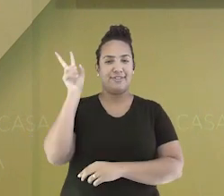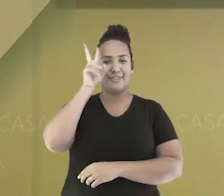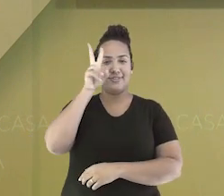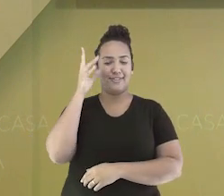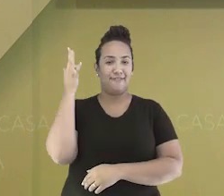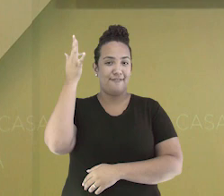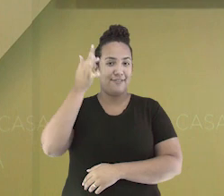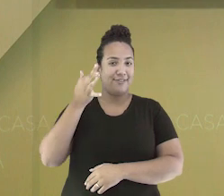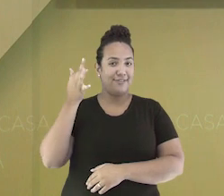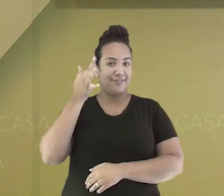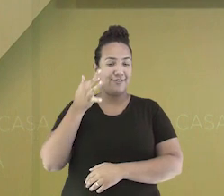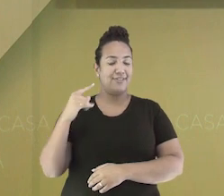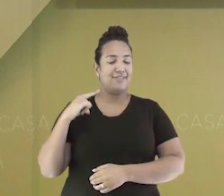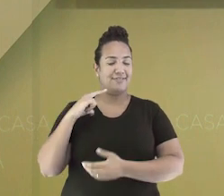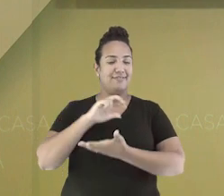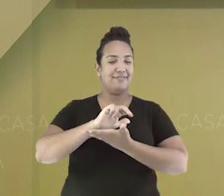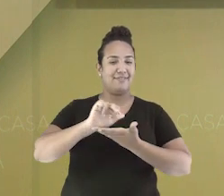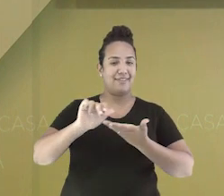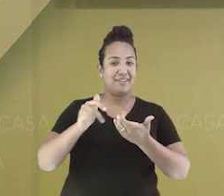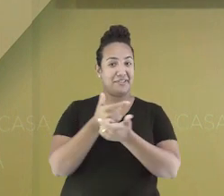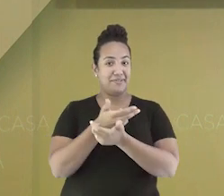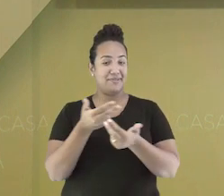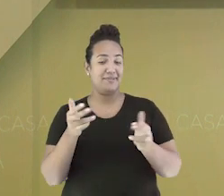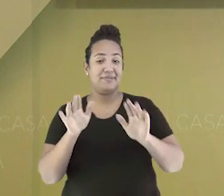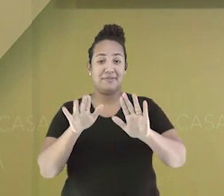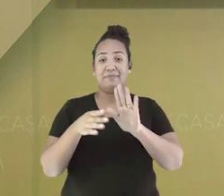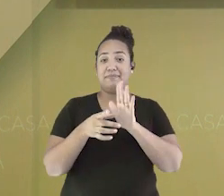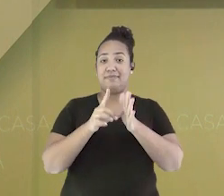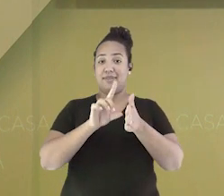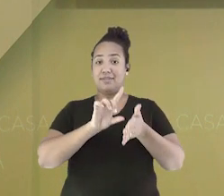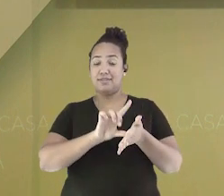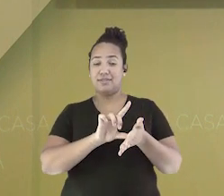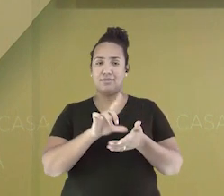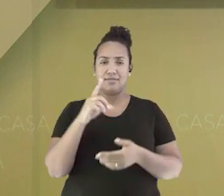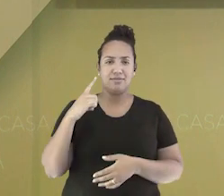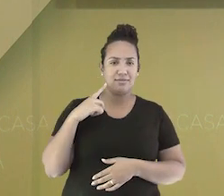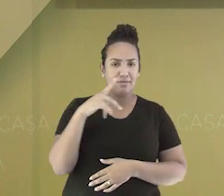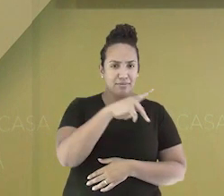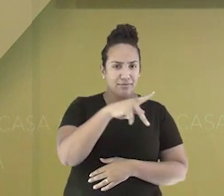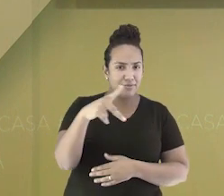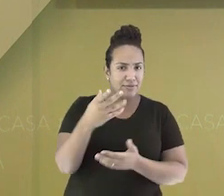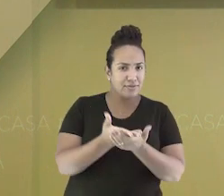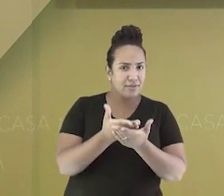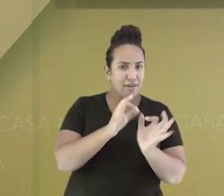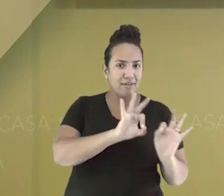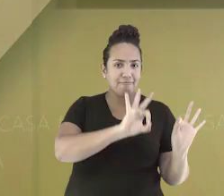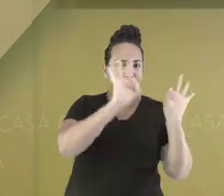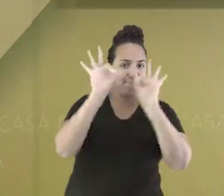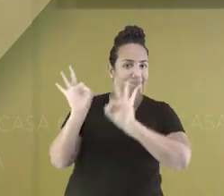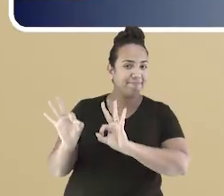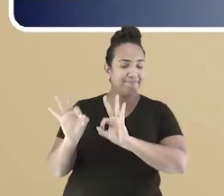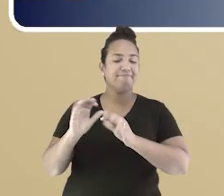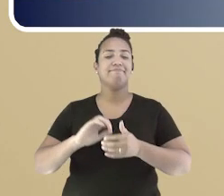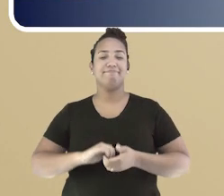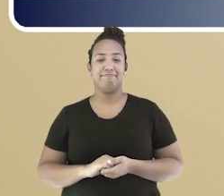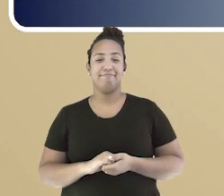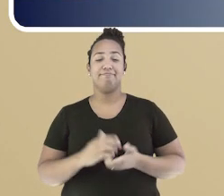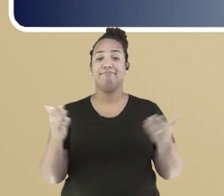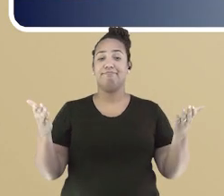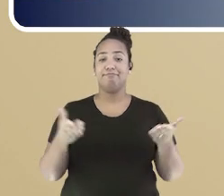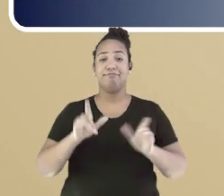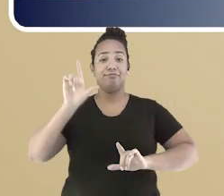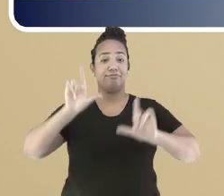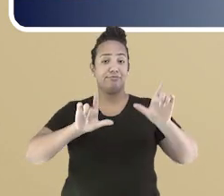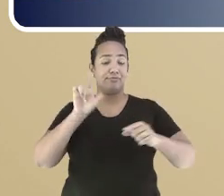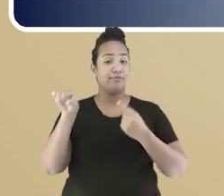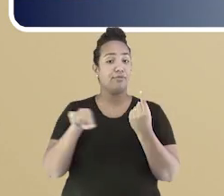arte, história, filosofia e muita coisa bacana. Mas antes de começar, tem professor me assistindo aí? O objetivo